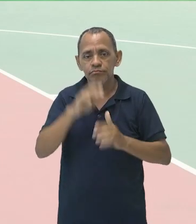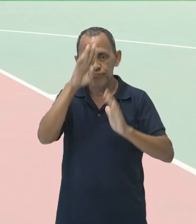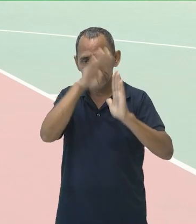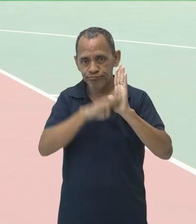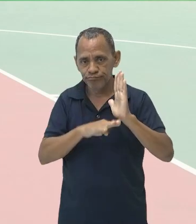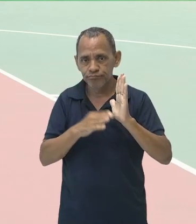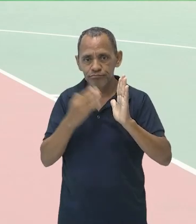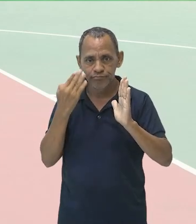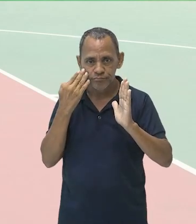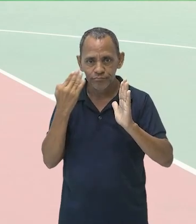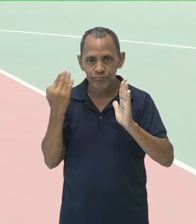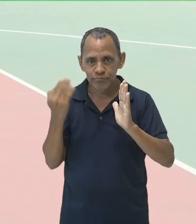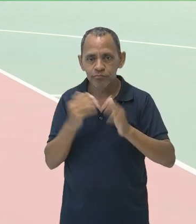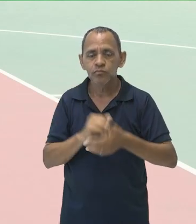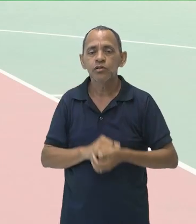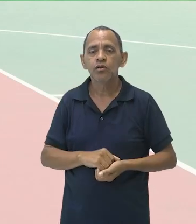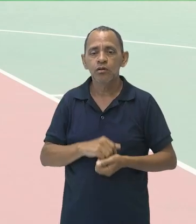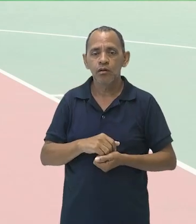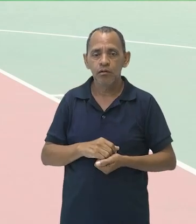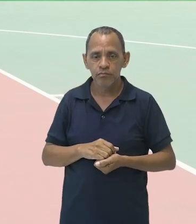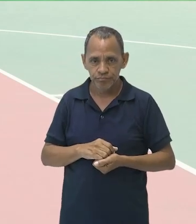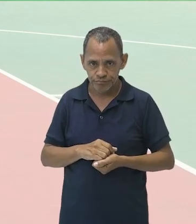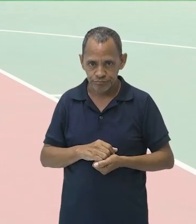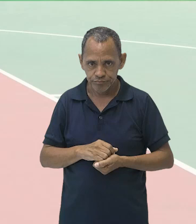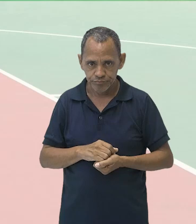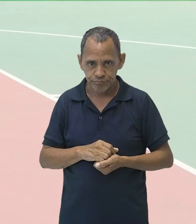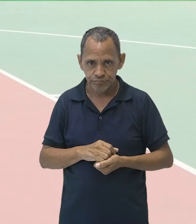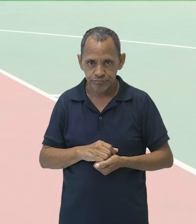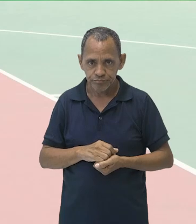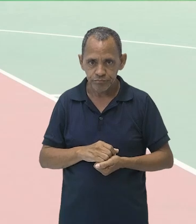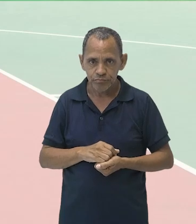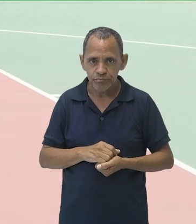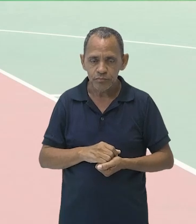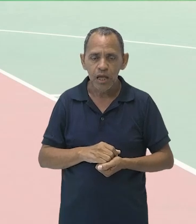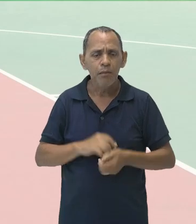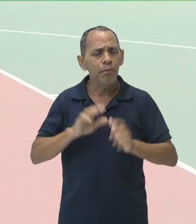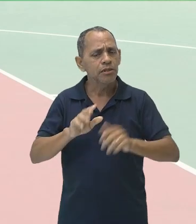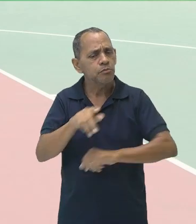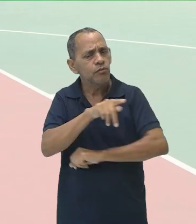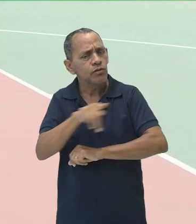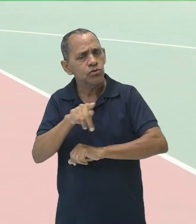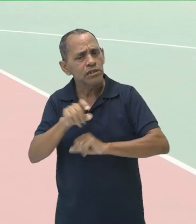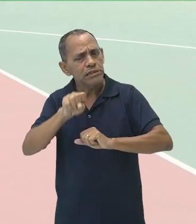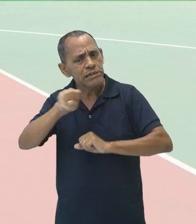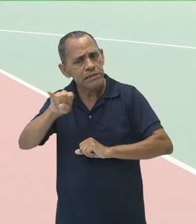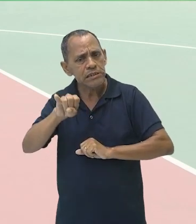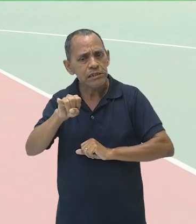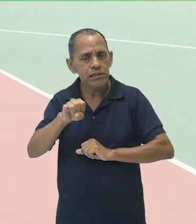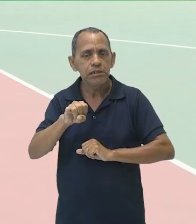para cortes superficiais e cortes profundos. Professora, mas se o corte foi na